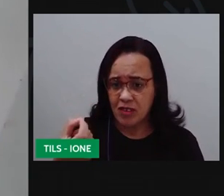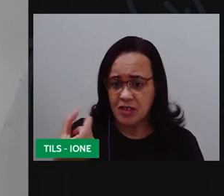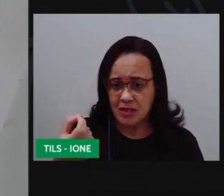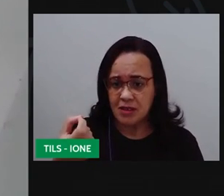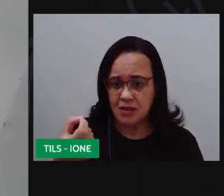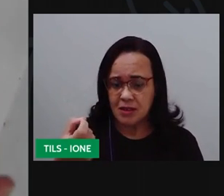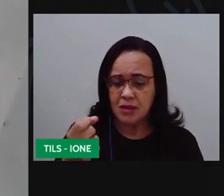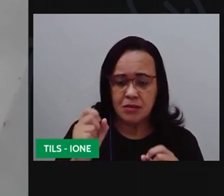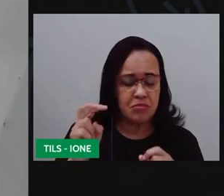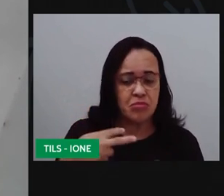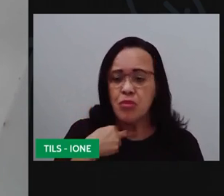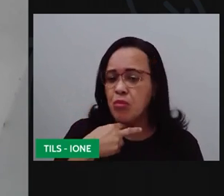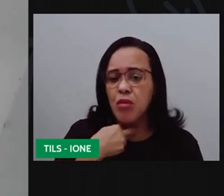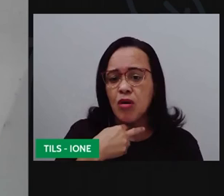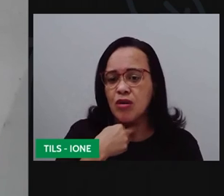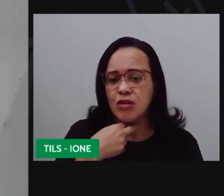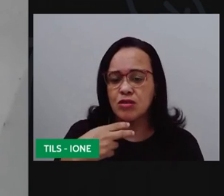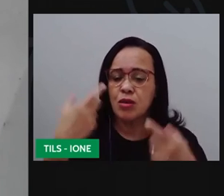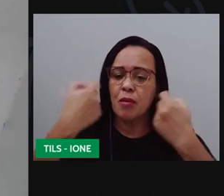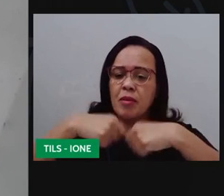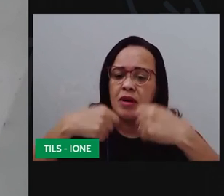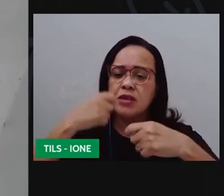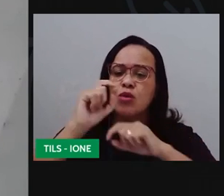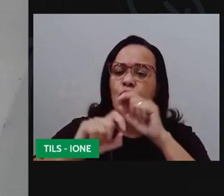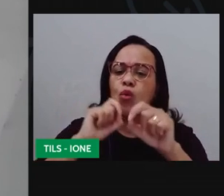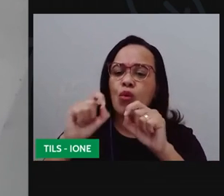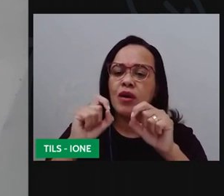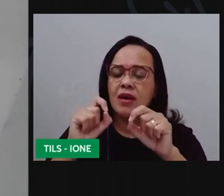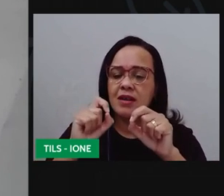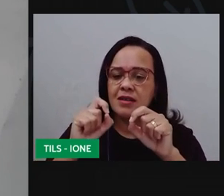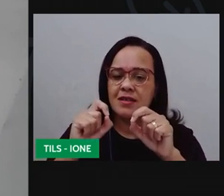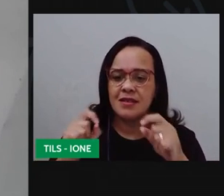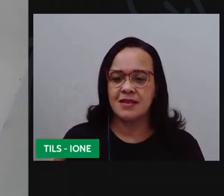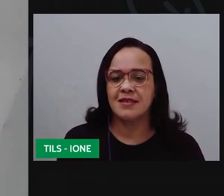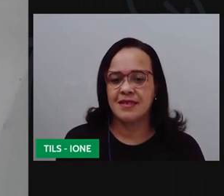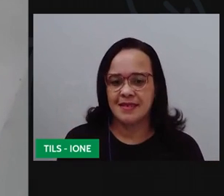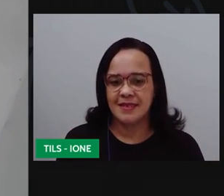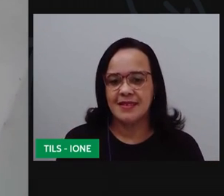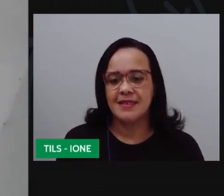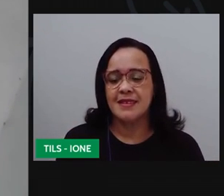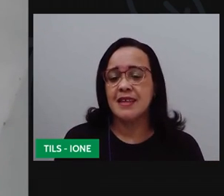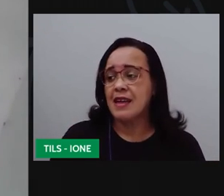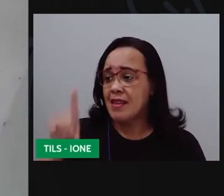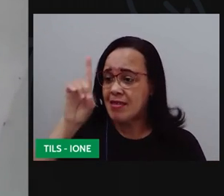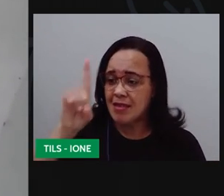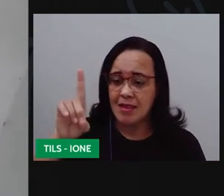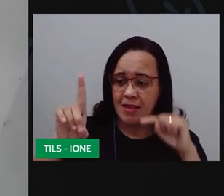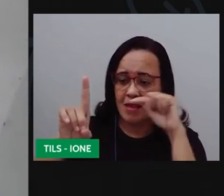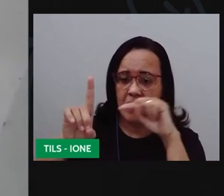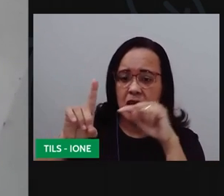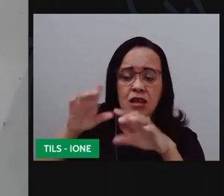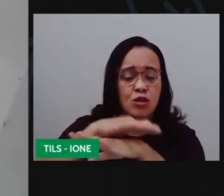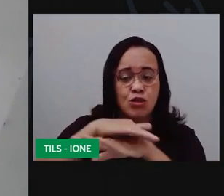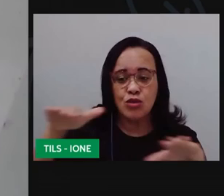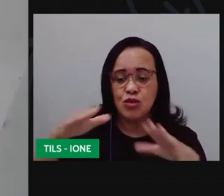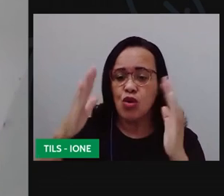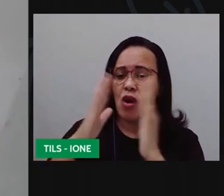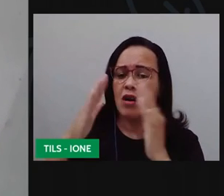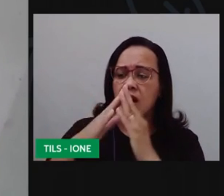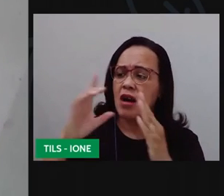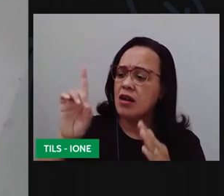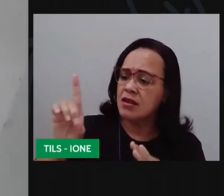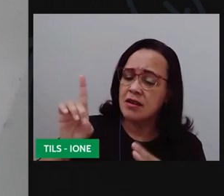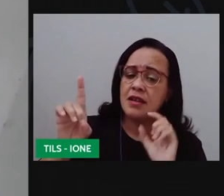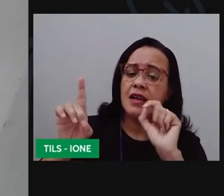dezena não posso aí eu preciso fazer o quê aqui deixar só que a dezena Quem é que tá na casa da desenho aqui